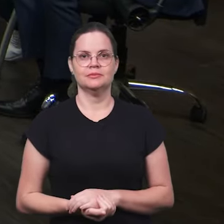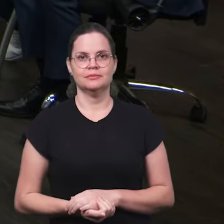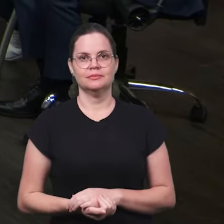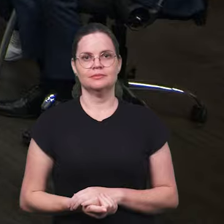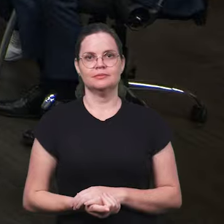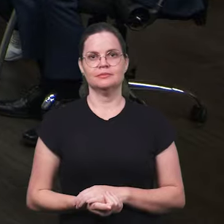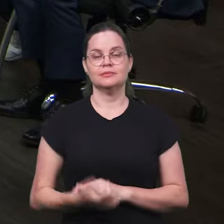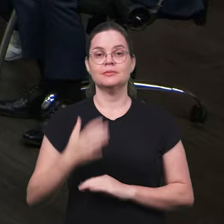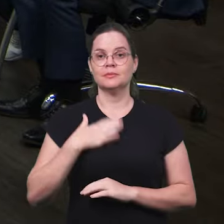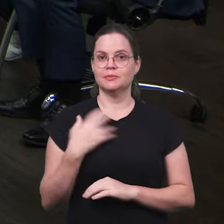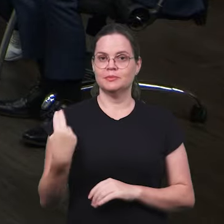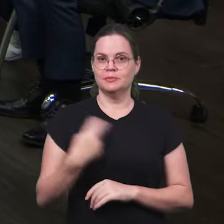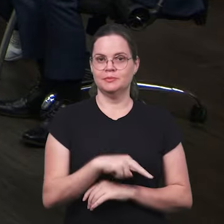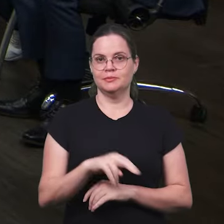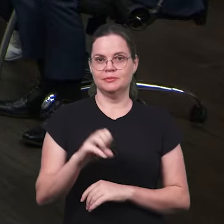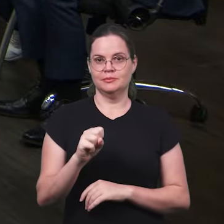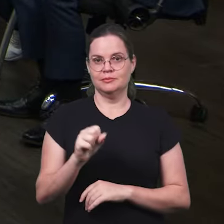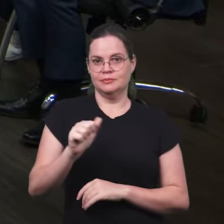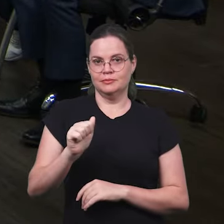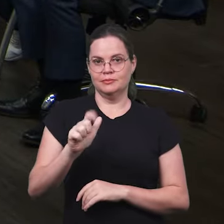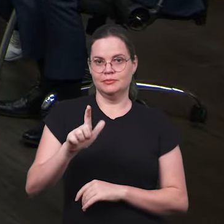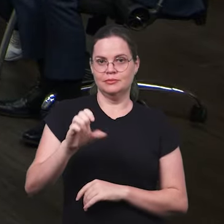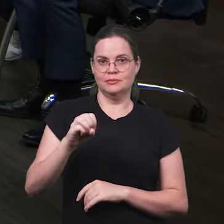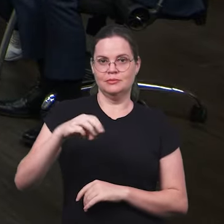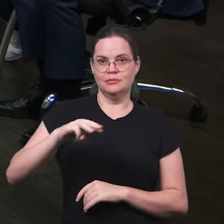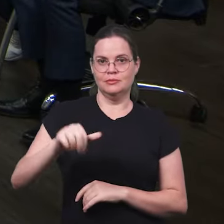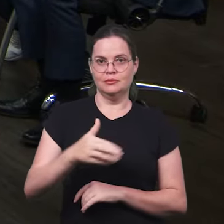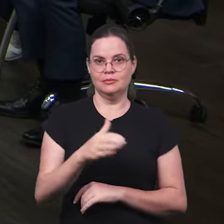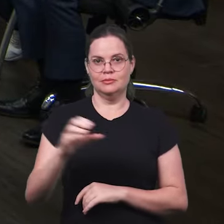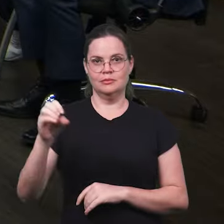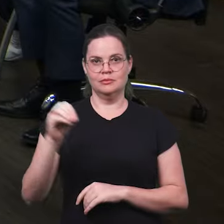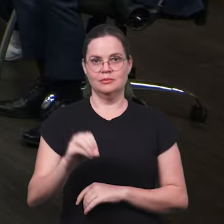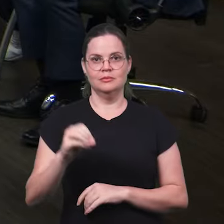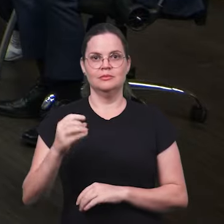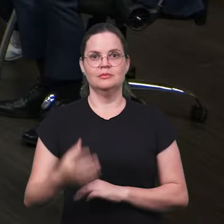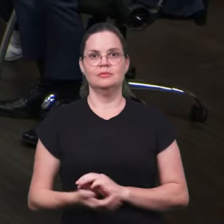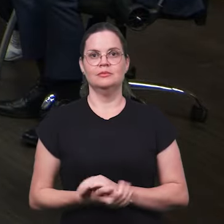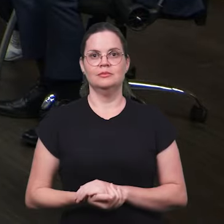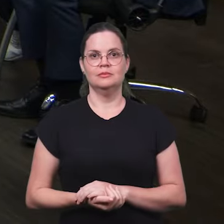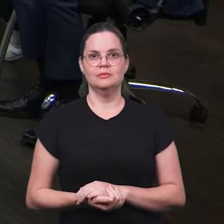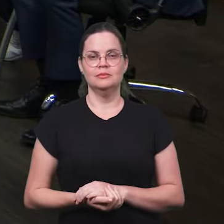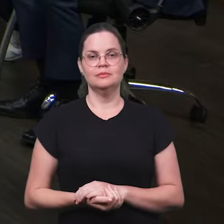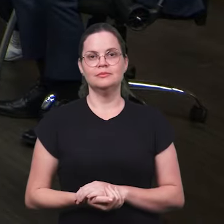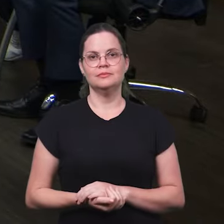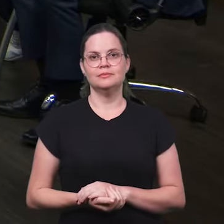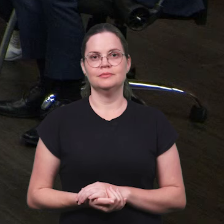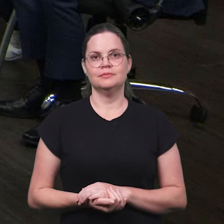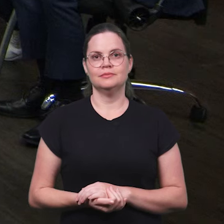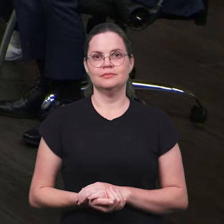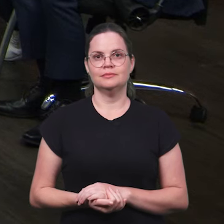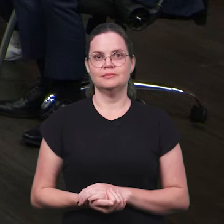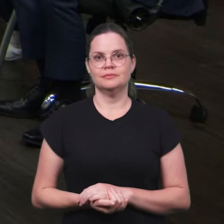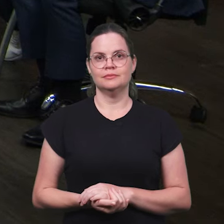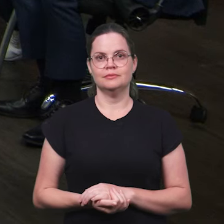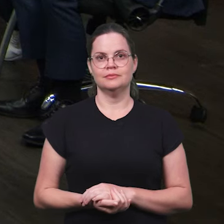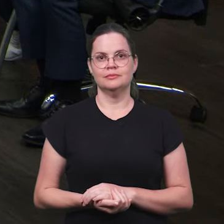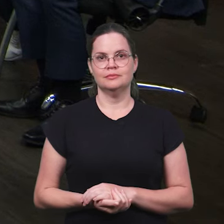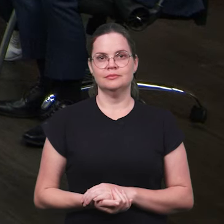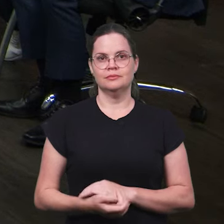O meu nome é Salomão Iago Lima Rodrigues. Eu vou